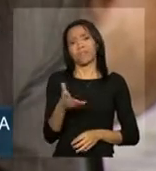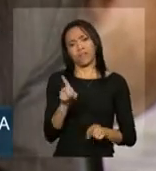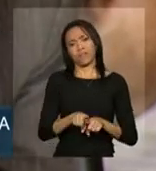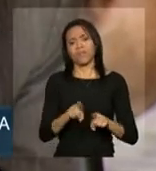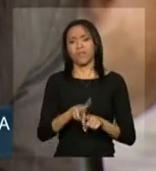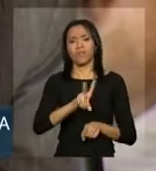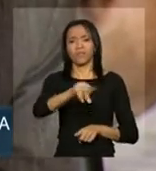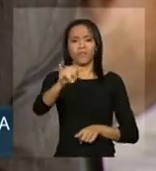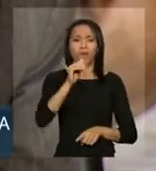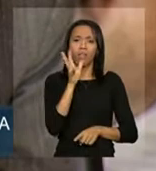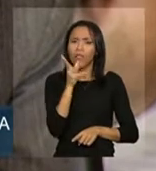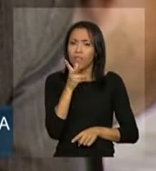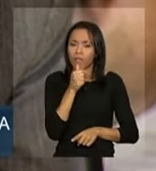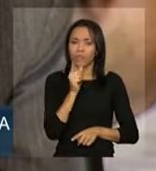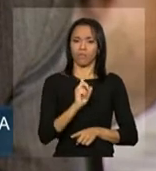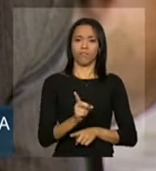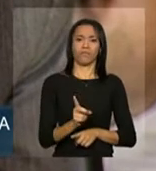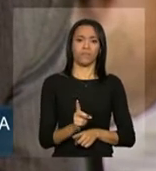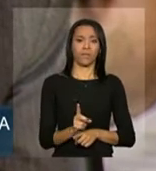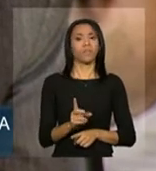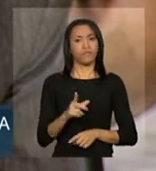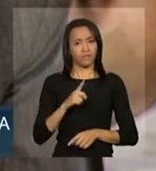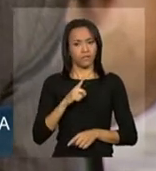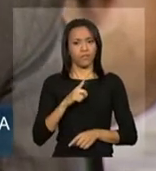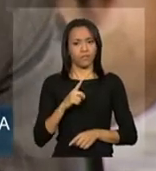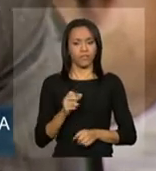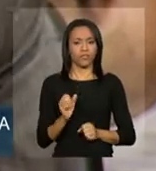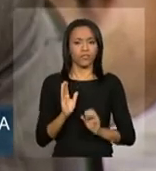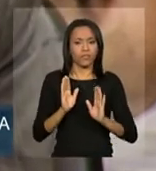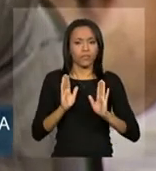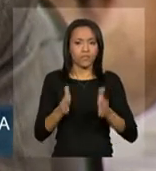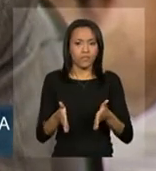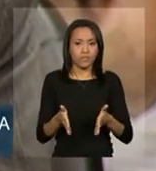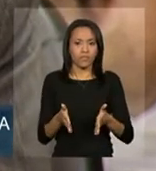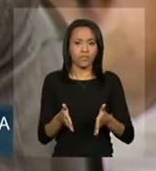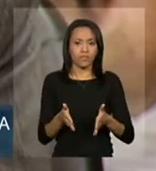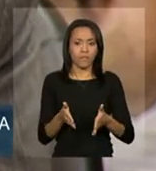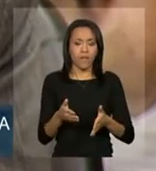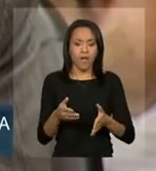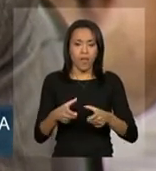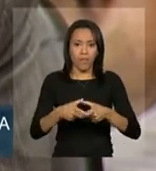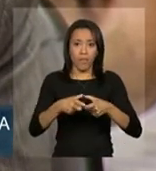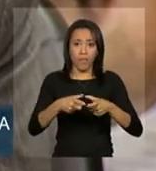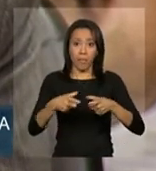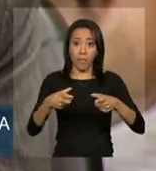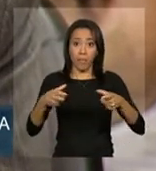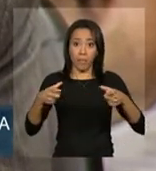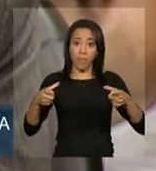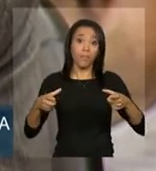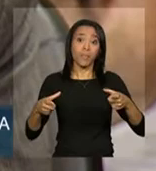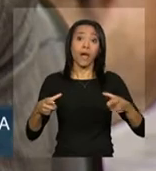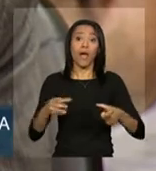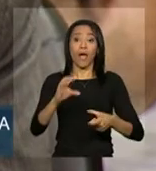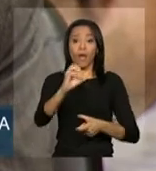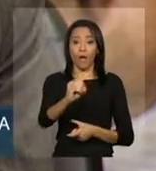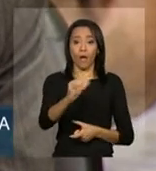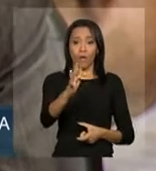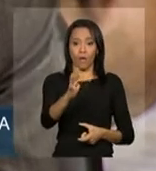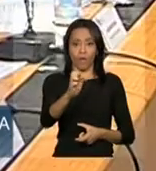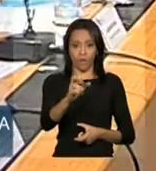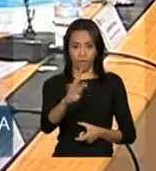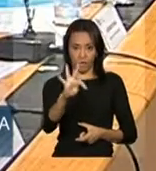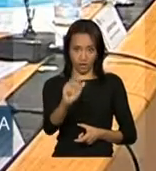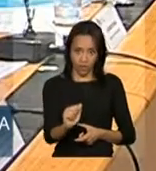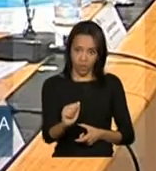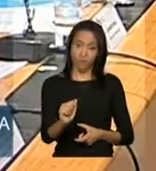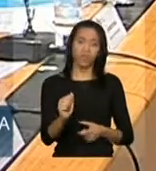muito acho que nós vamos ter rápido aí uma temos médio aí de a gente tá colocando aumentando a oferta e é o processo que eu acho demorar alguns